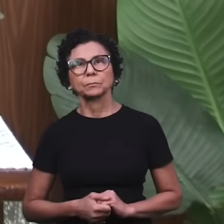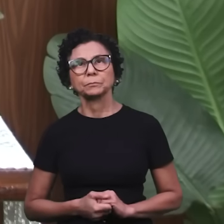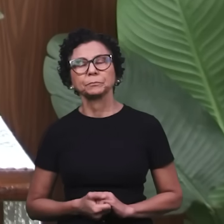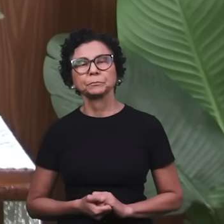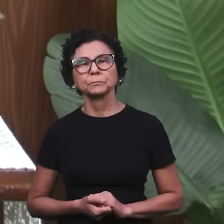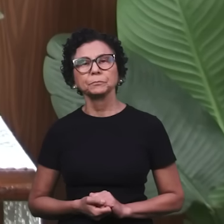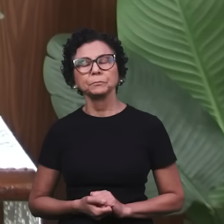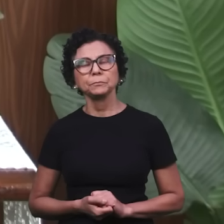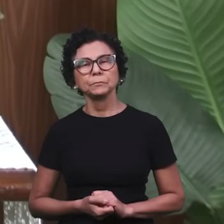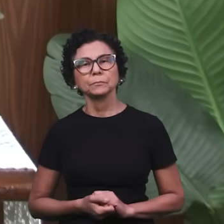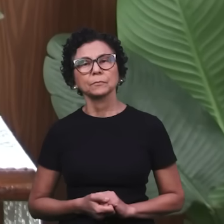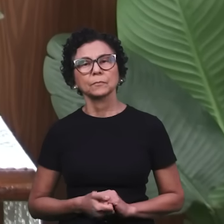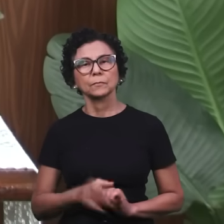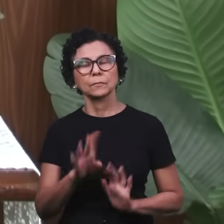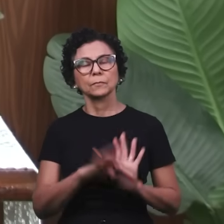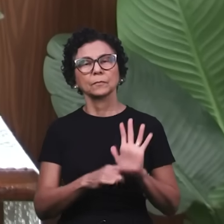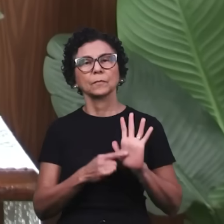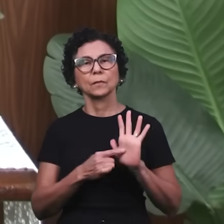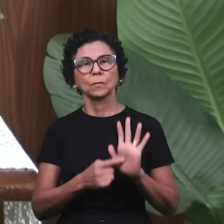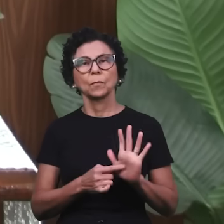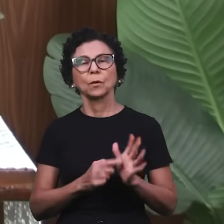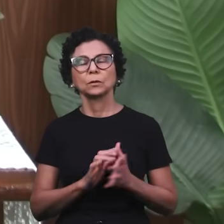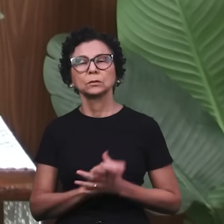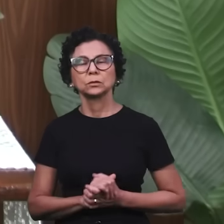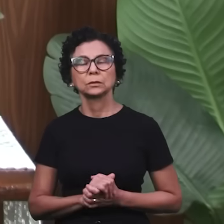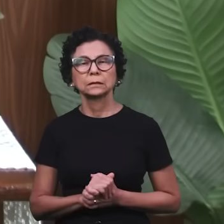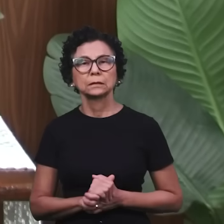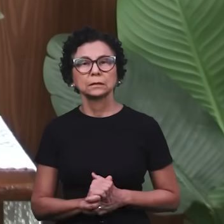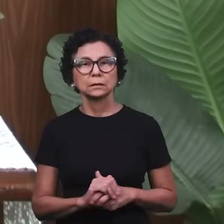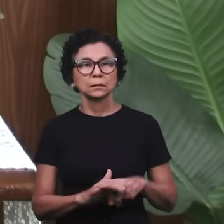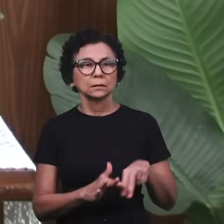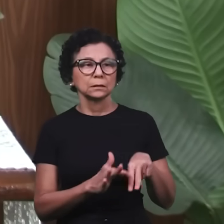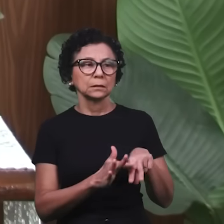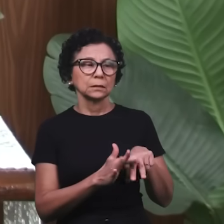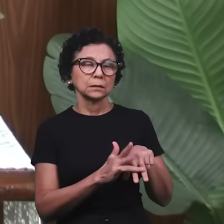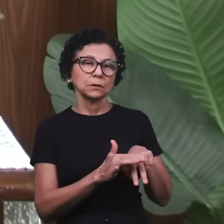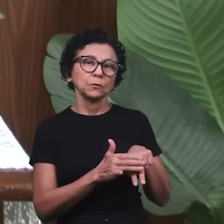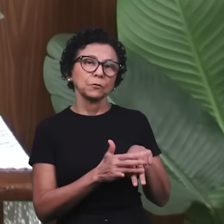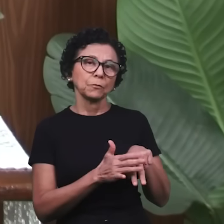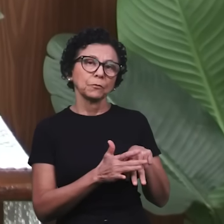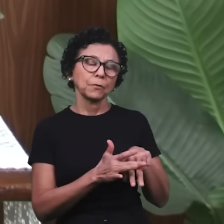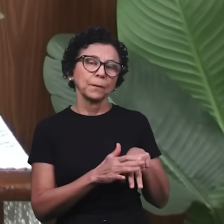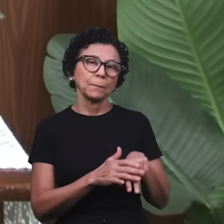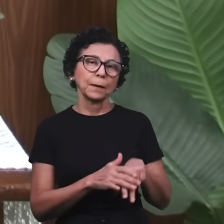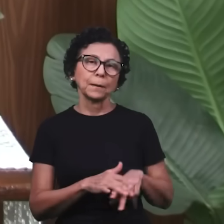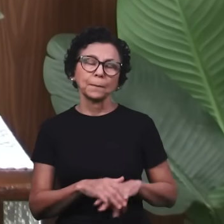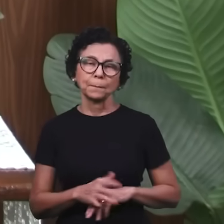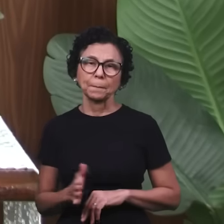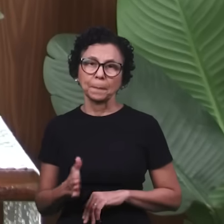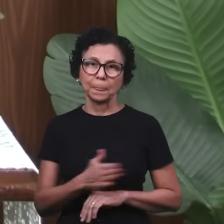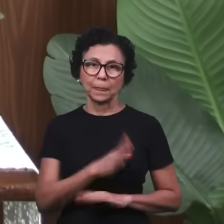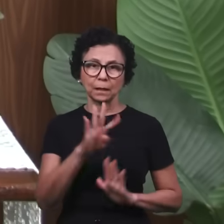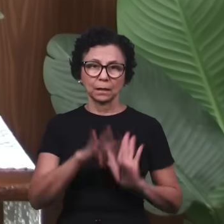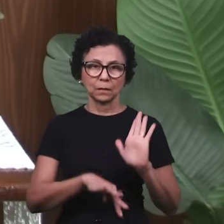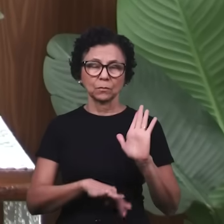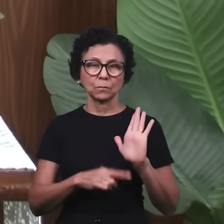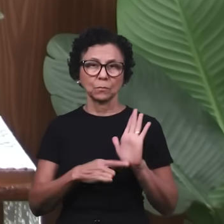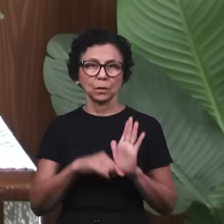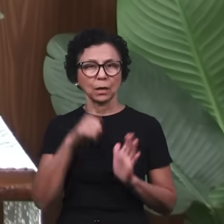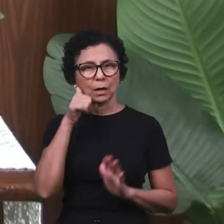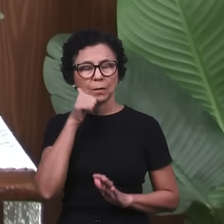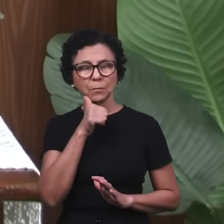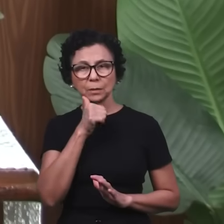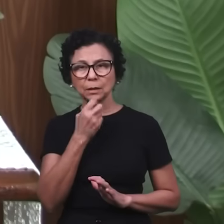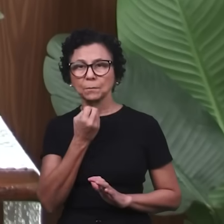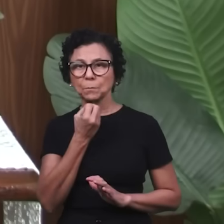11, 30, que é enfermar. E foi o que aconteceu com ela. ela tinha boas obras e esmolas, mas isso não é